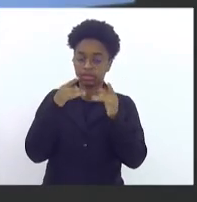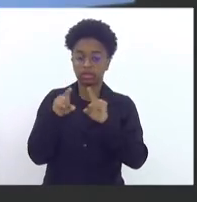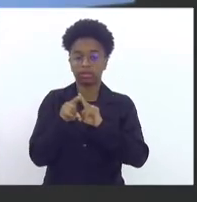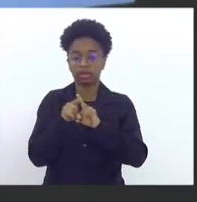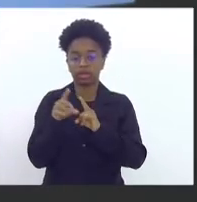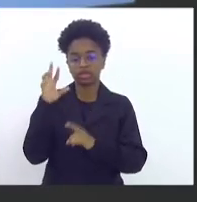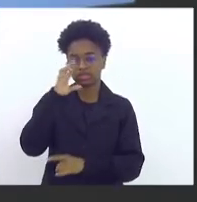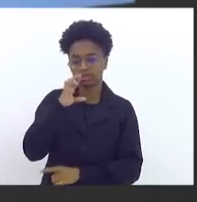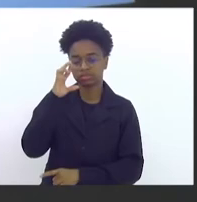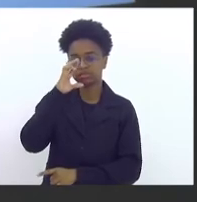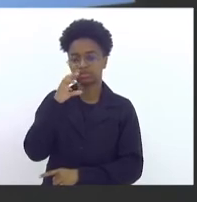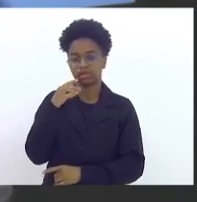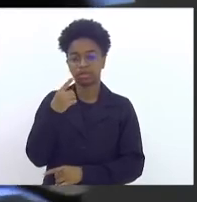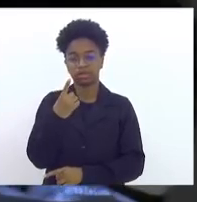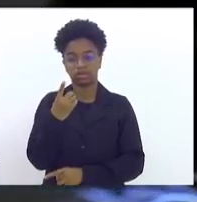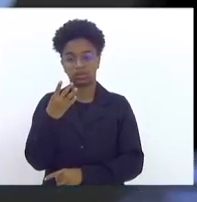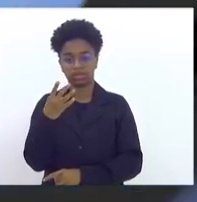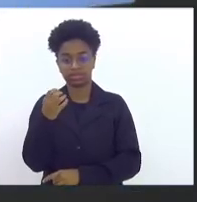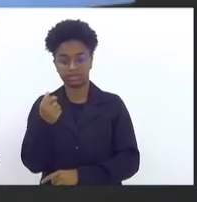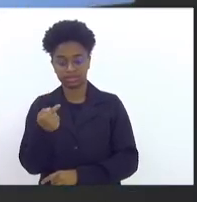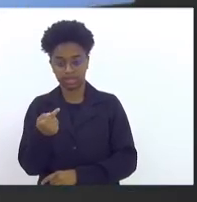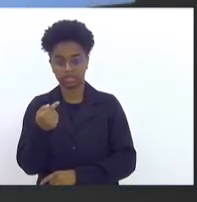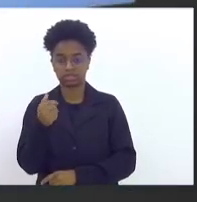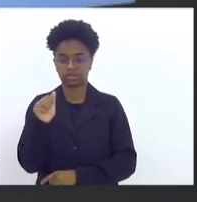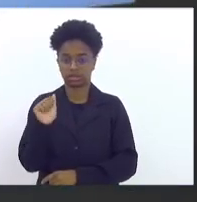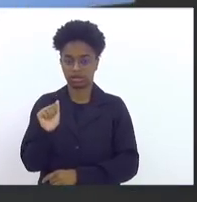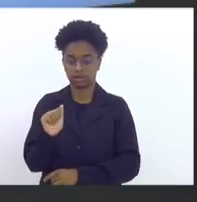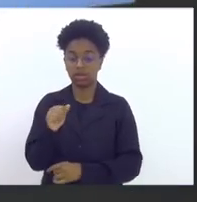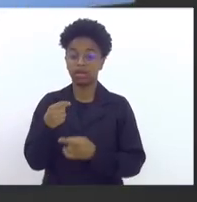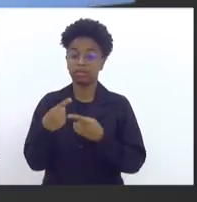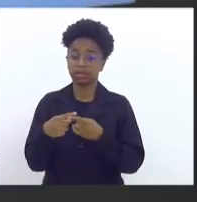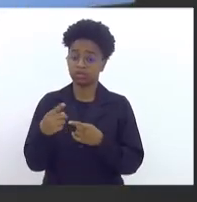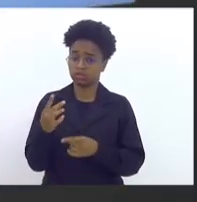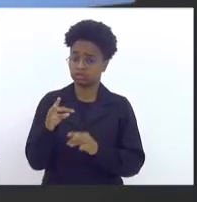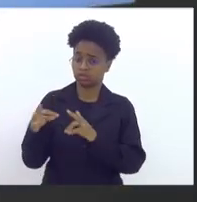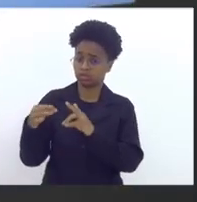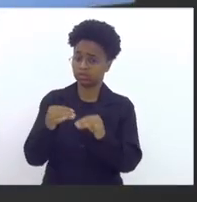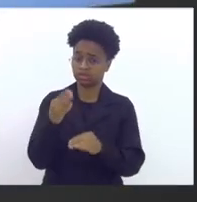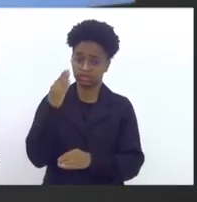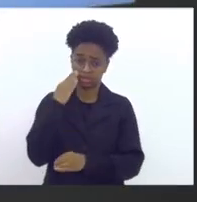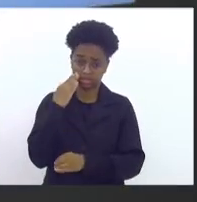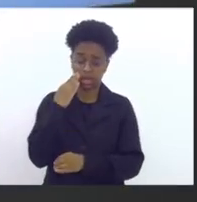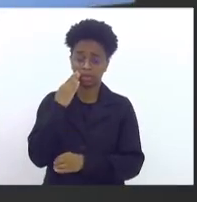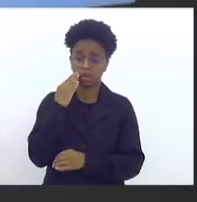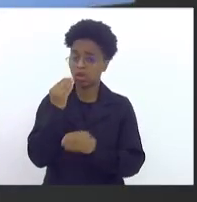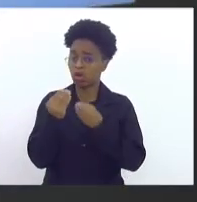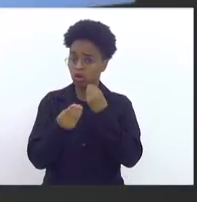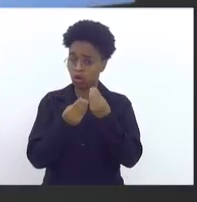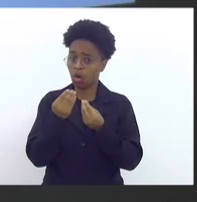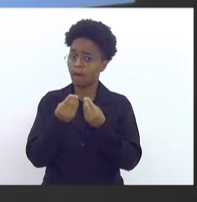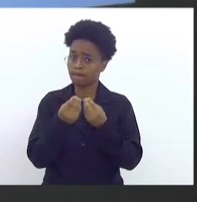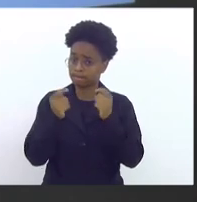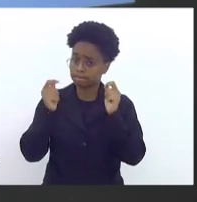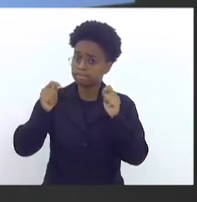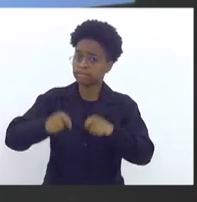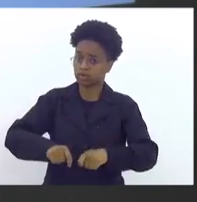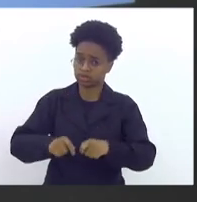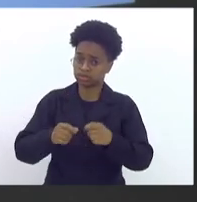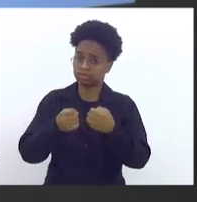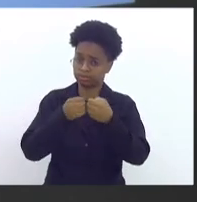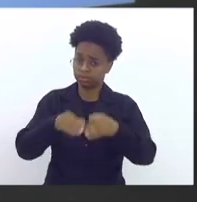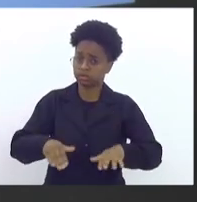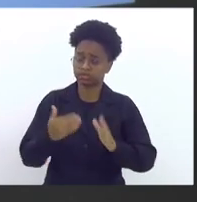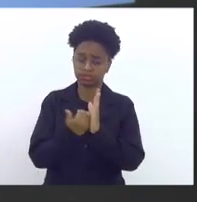147 chá e todo mundo sabe né que uma violência psicológica ou um estoque no mundo virtual tem um potencial lesivo